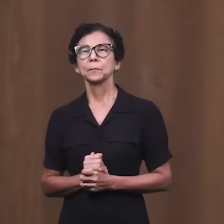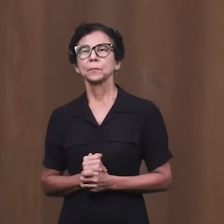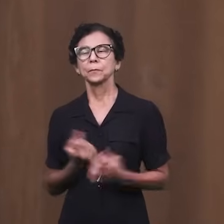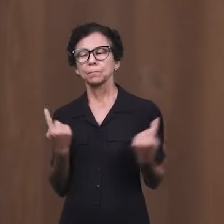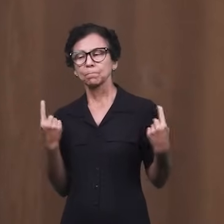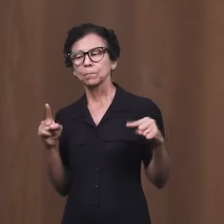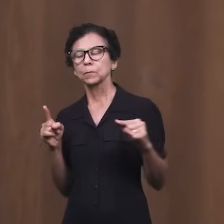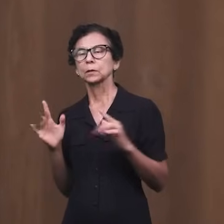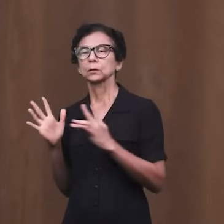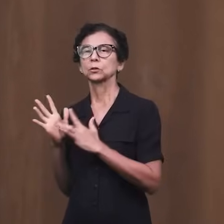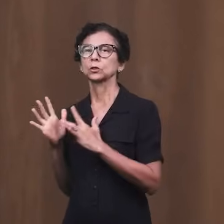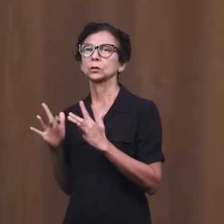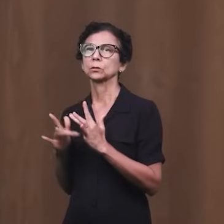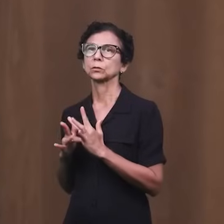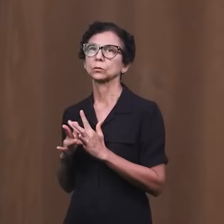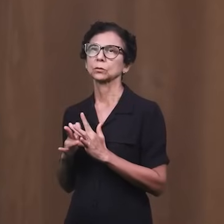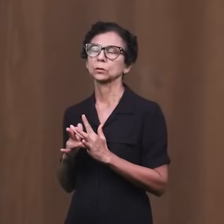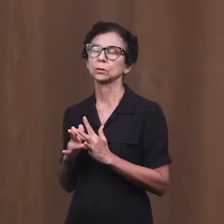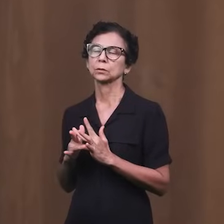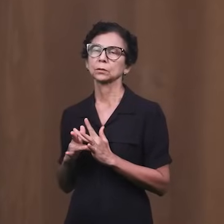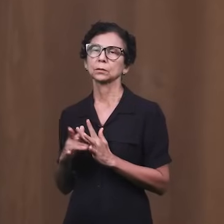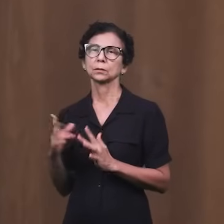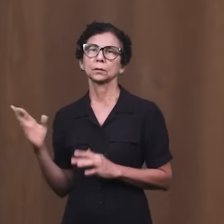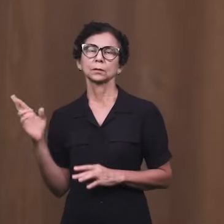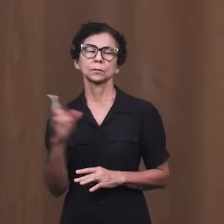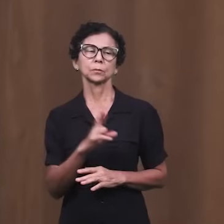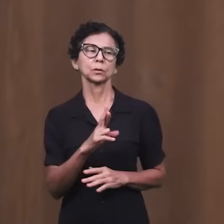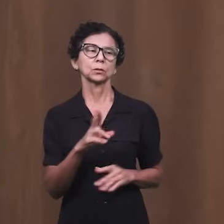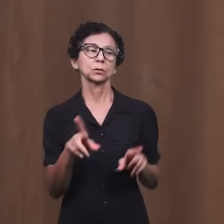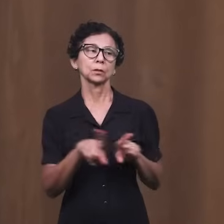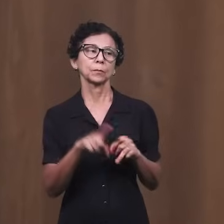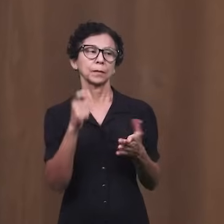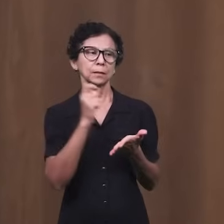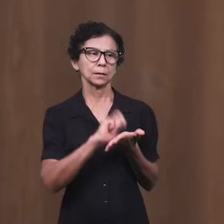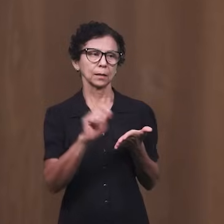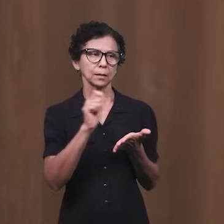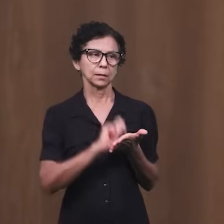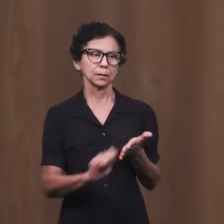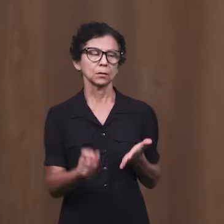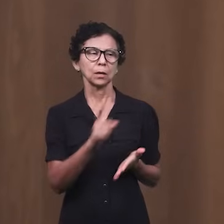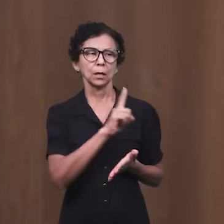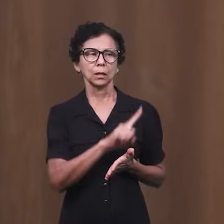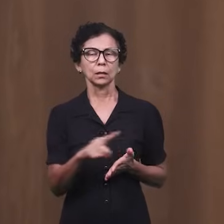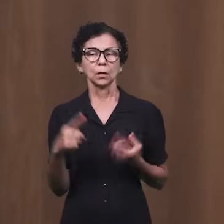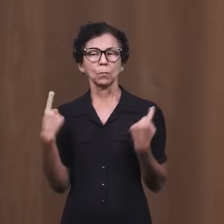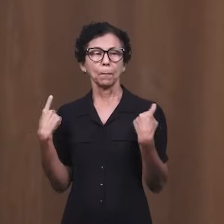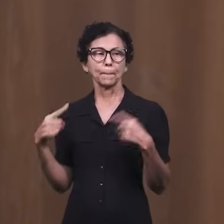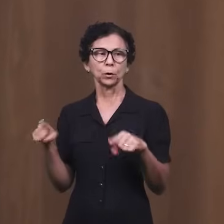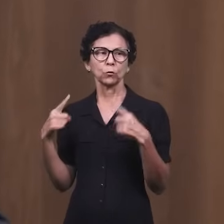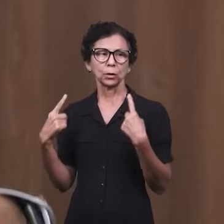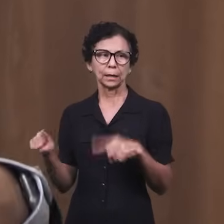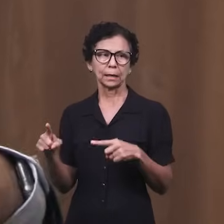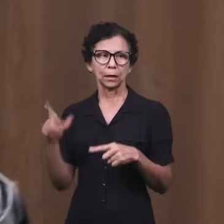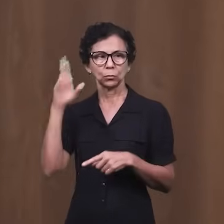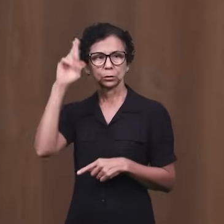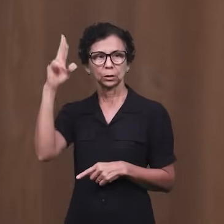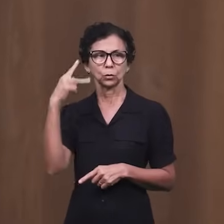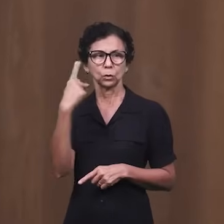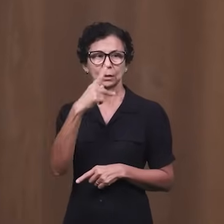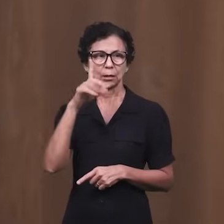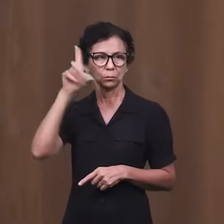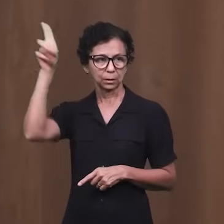E aí Jesus usa a palavra e diz está escrito também não tentarás ao Senhor teu Deus então a